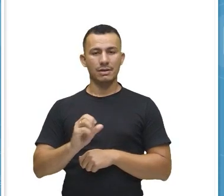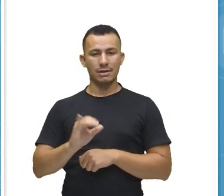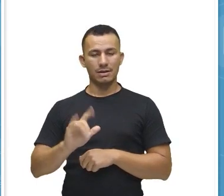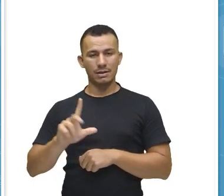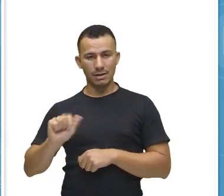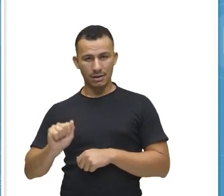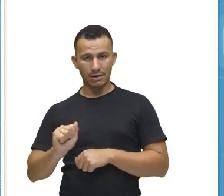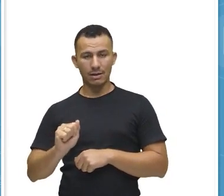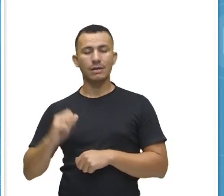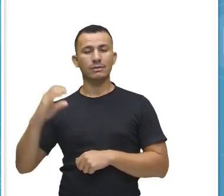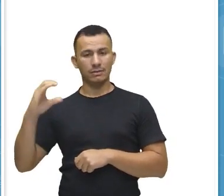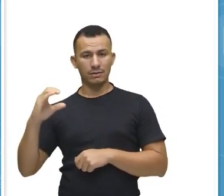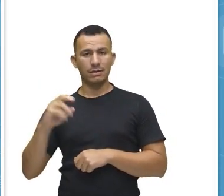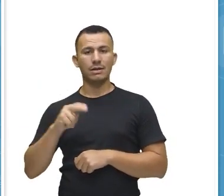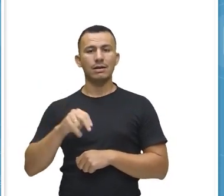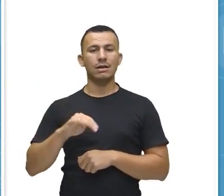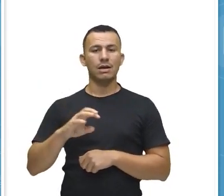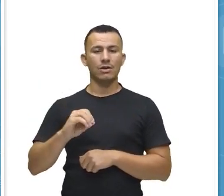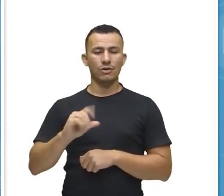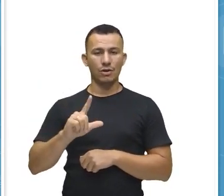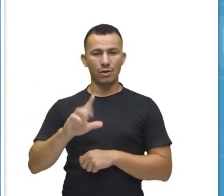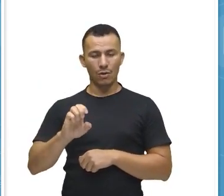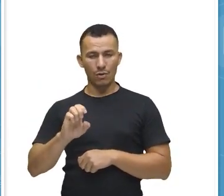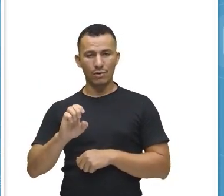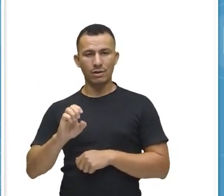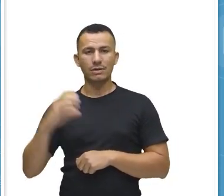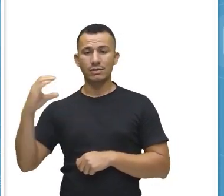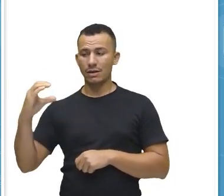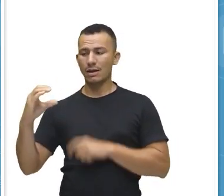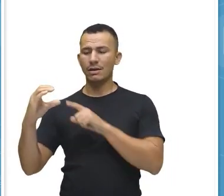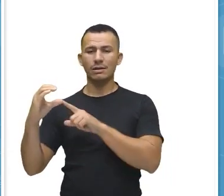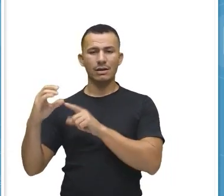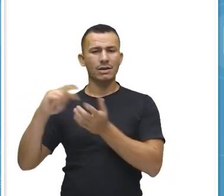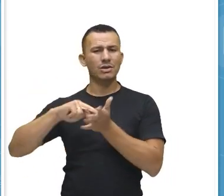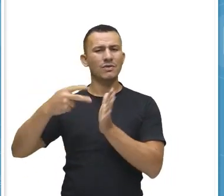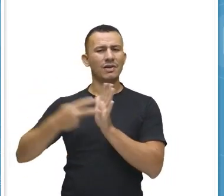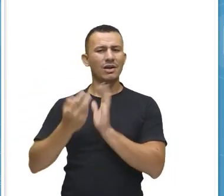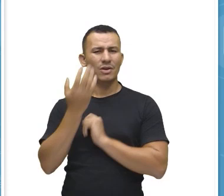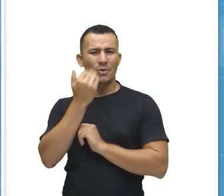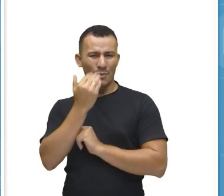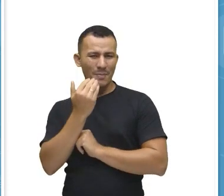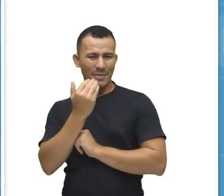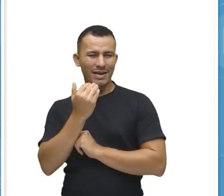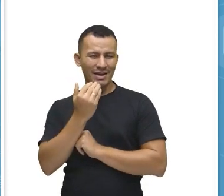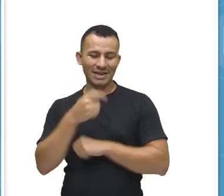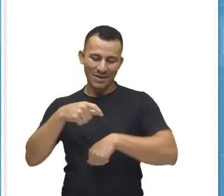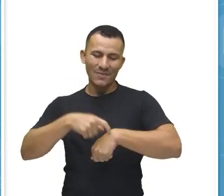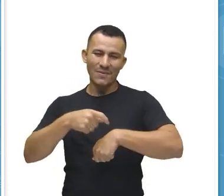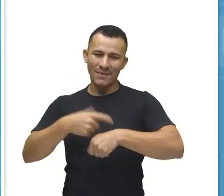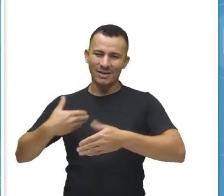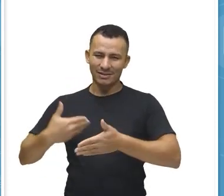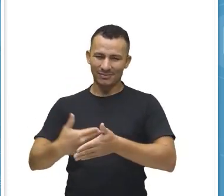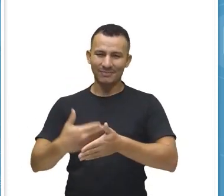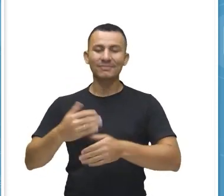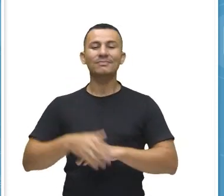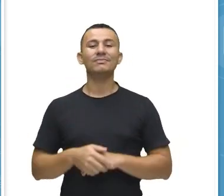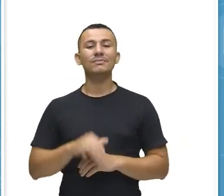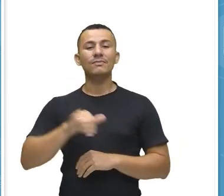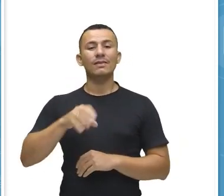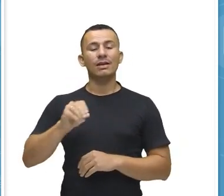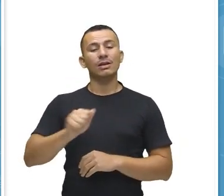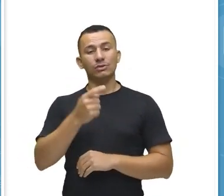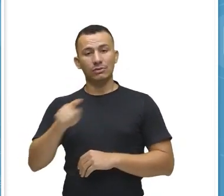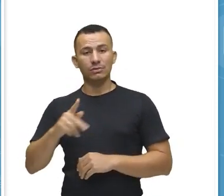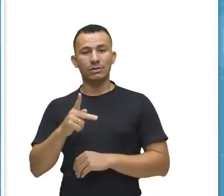Eduardo participando, Nicole. C de comida, Nicole. Tá chegando a hora de alguma refeição? Vamos lá. O João Pedro